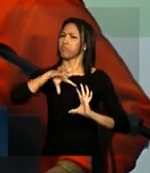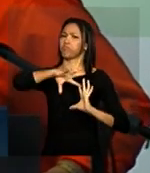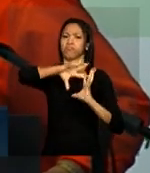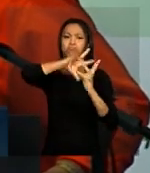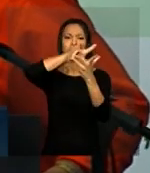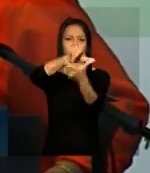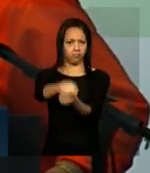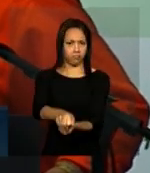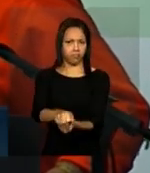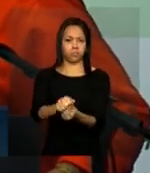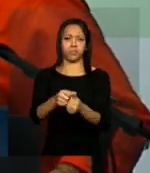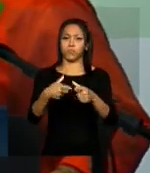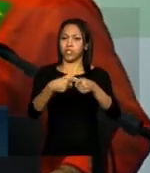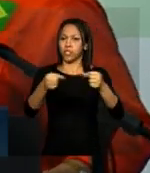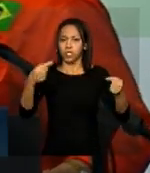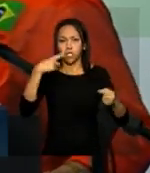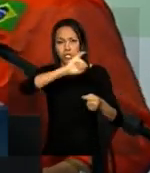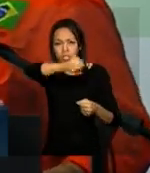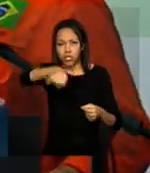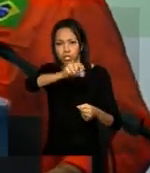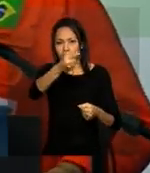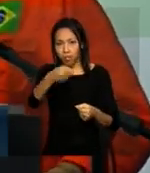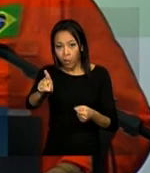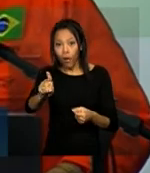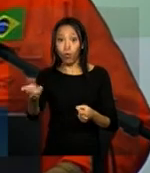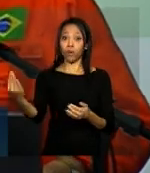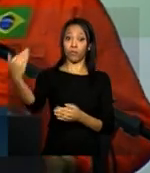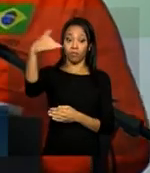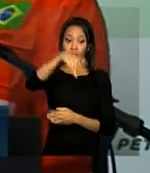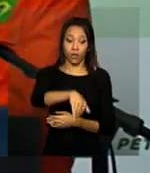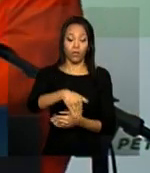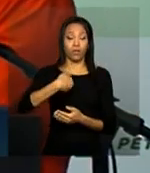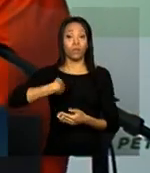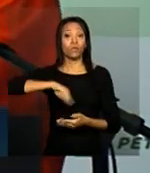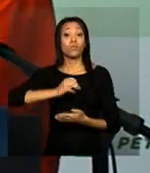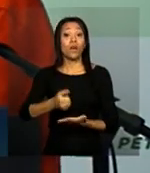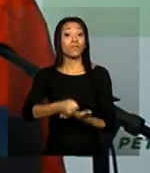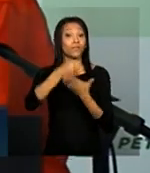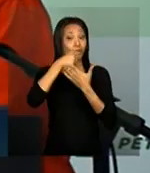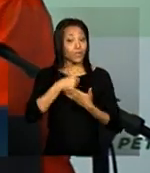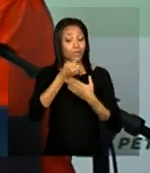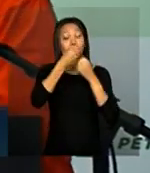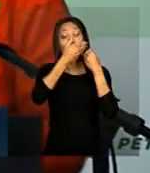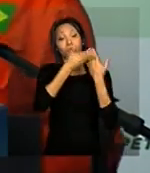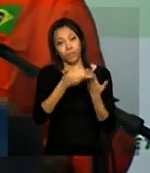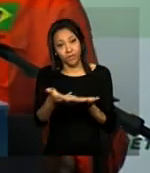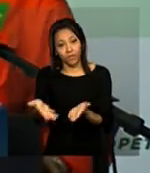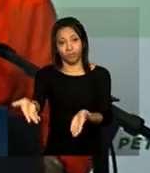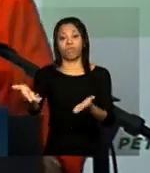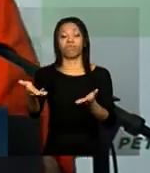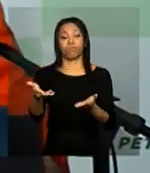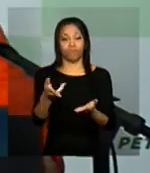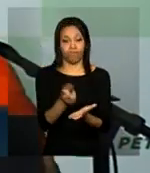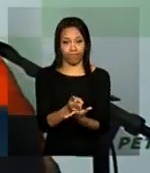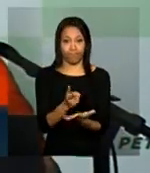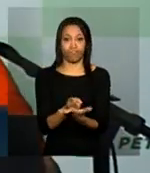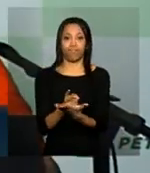internacionais, japoneses, que vieram aqui nos ajudar e são muito bem-vindos,